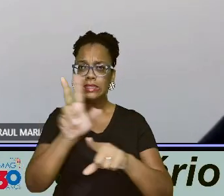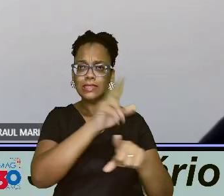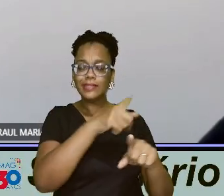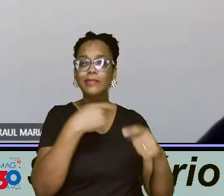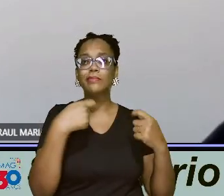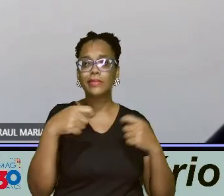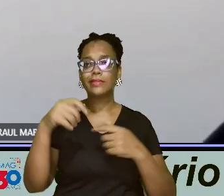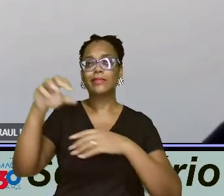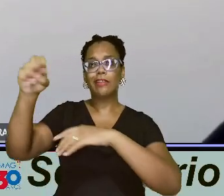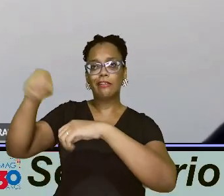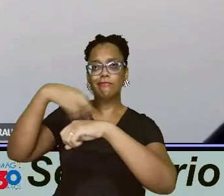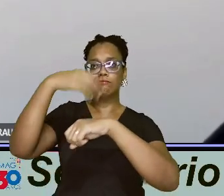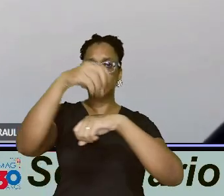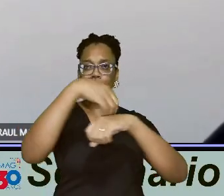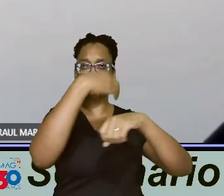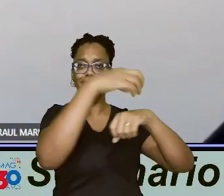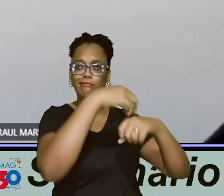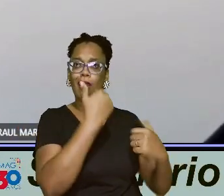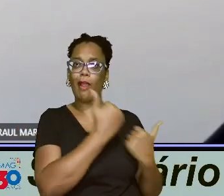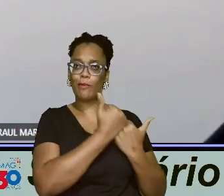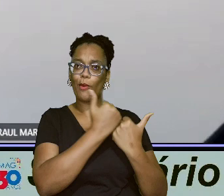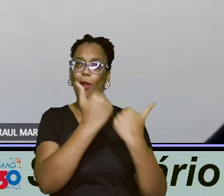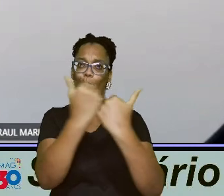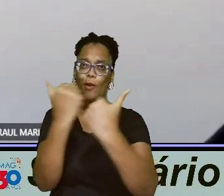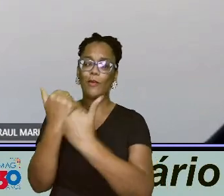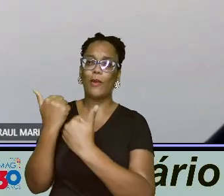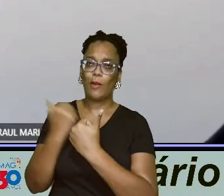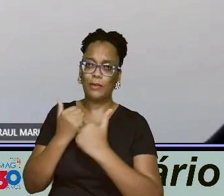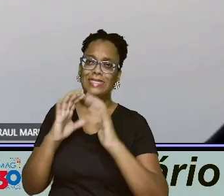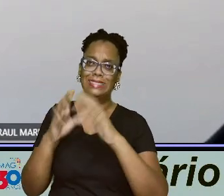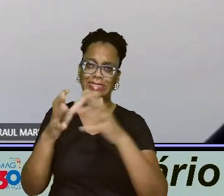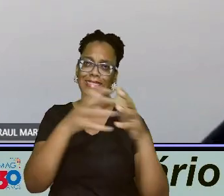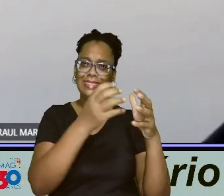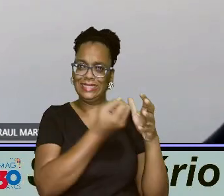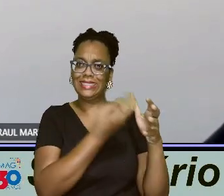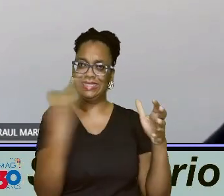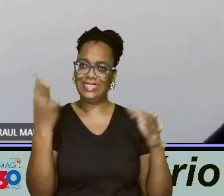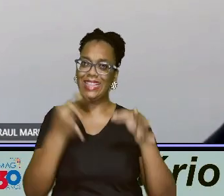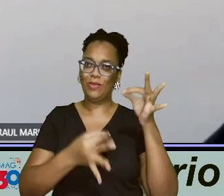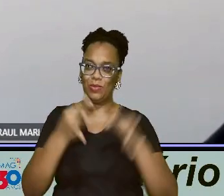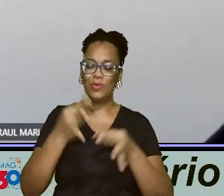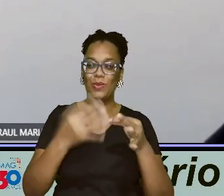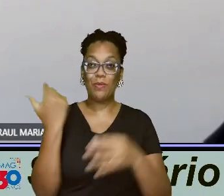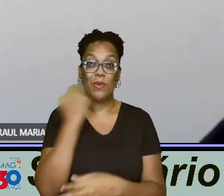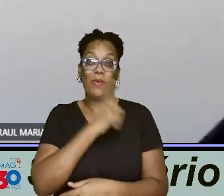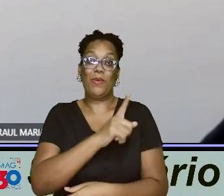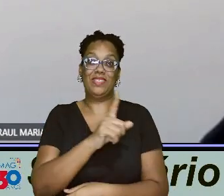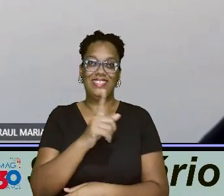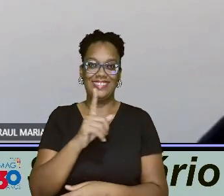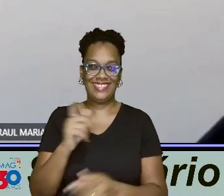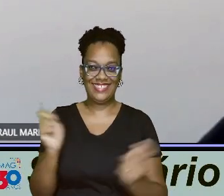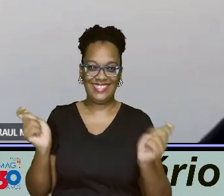do apoio, né, e da colaboração de vários órgãos do tribunal para que isso se tornasse viável.